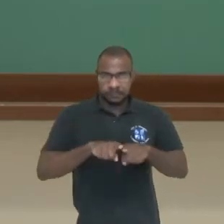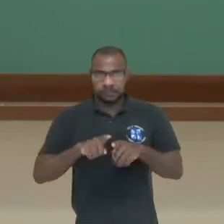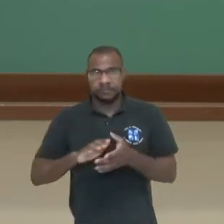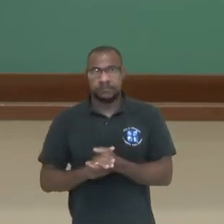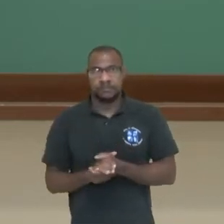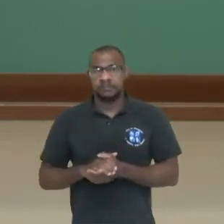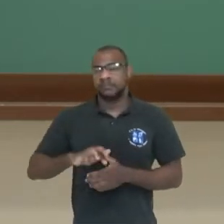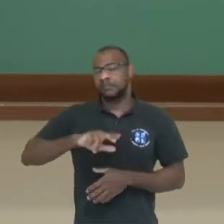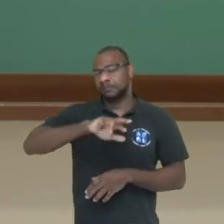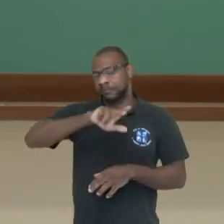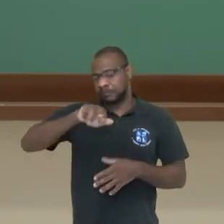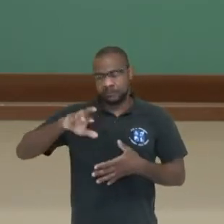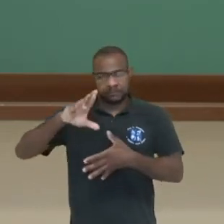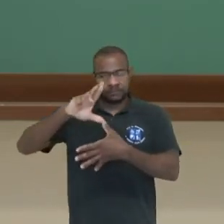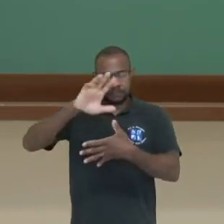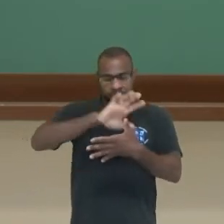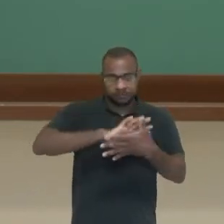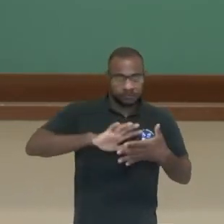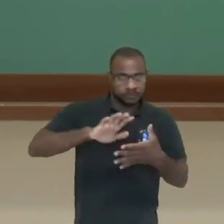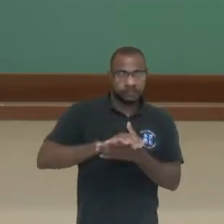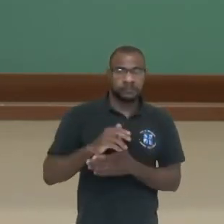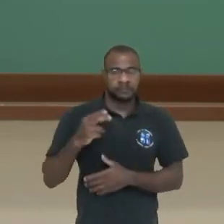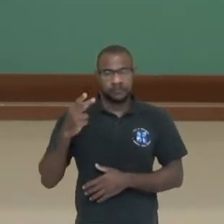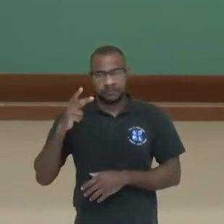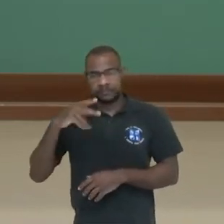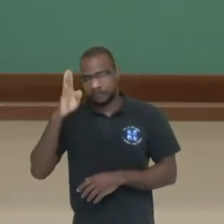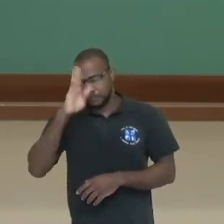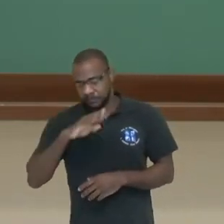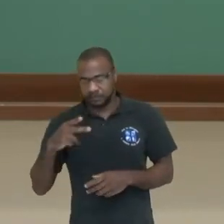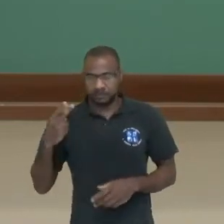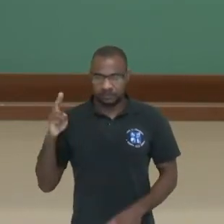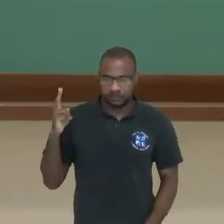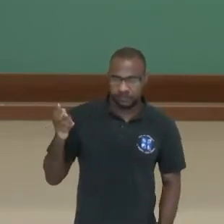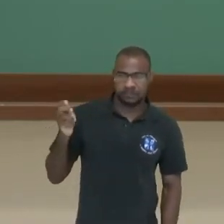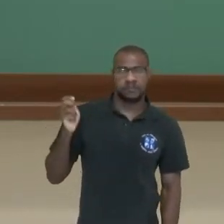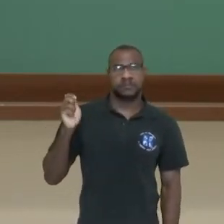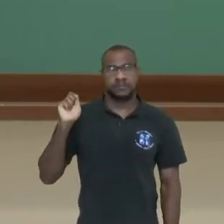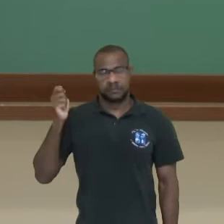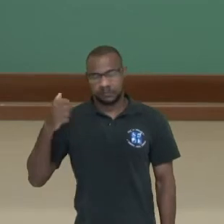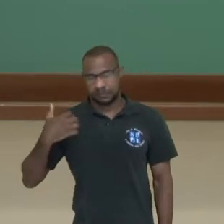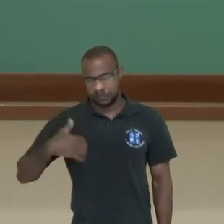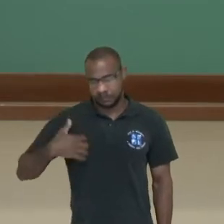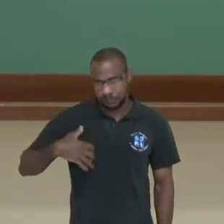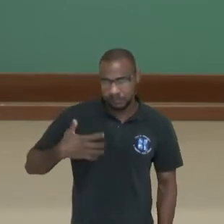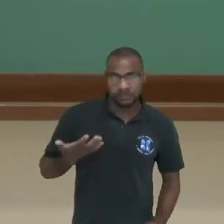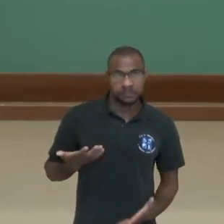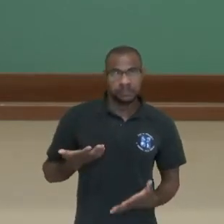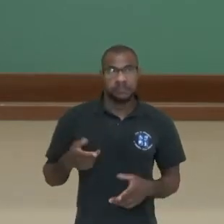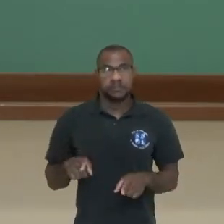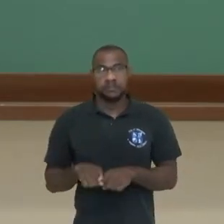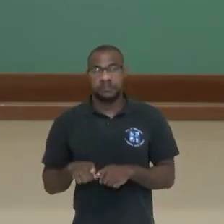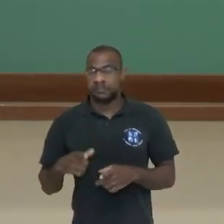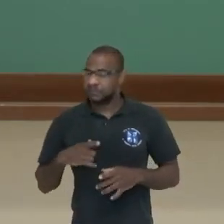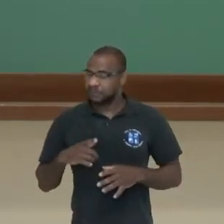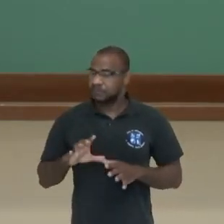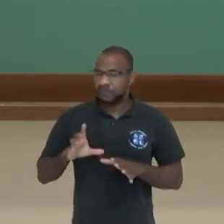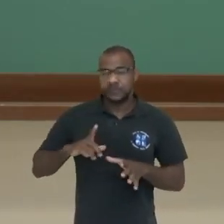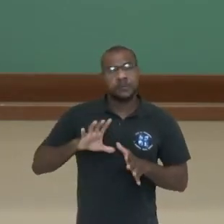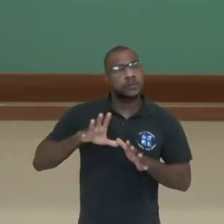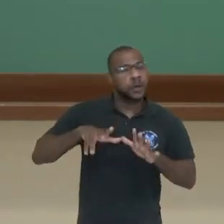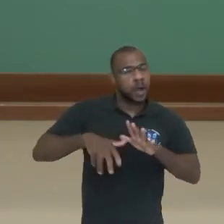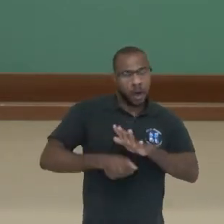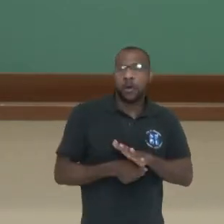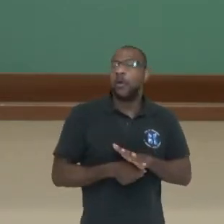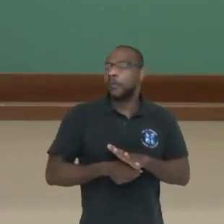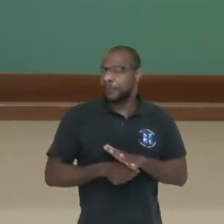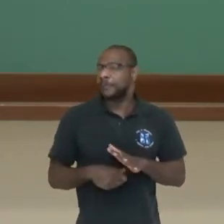América Latina, como o Brasil, como o Uruguai, Paraguai e a Argentina, acabaram sofrendo golpes que levaram a